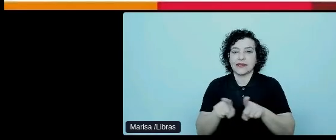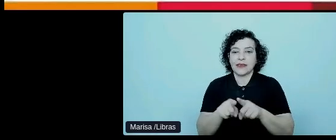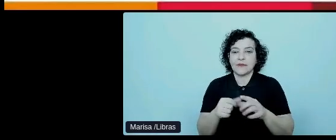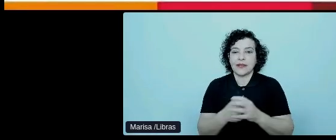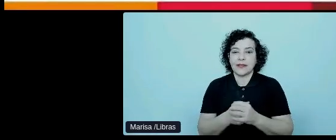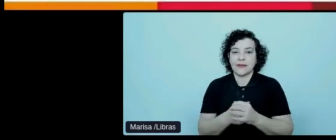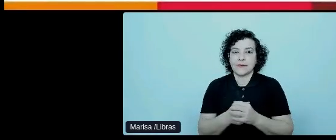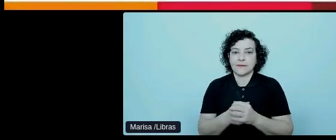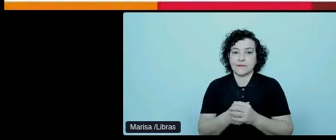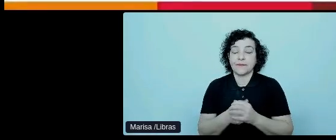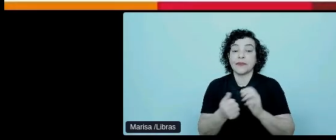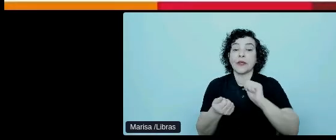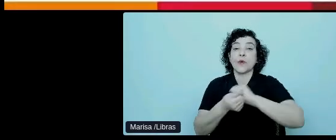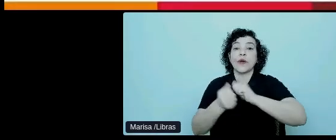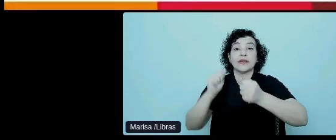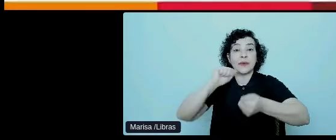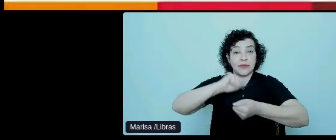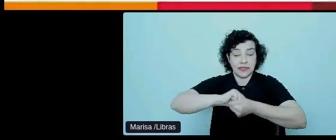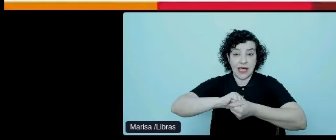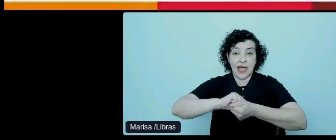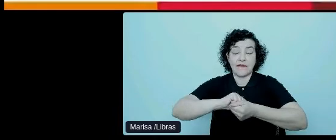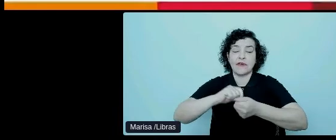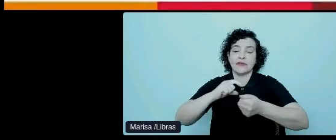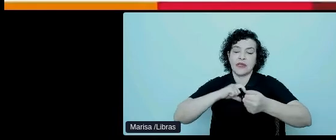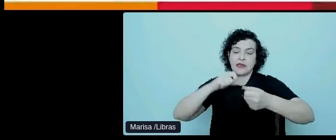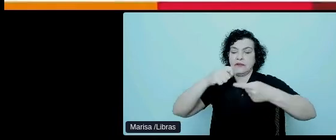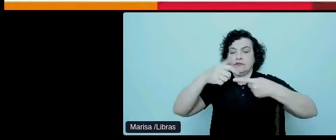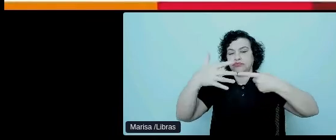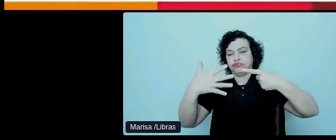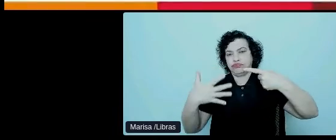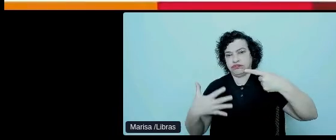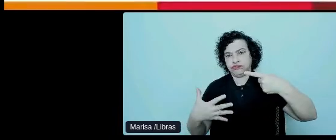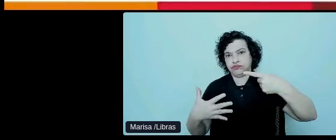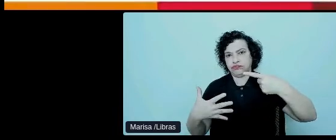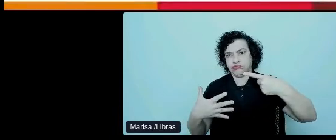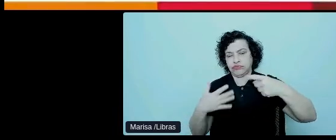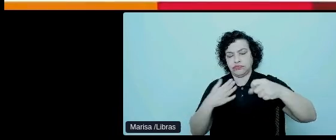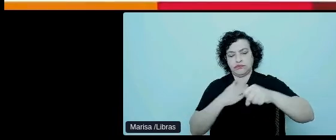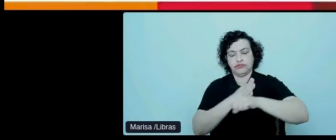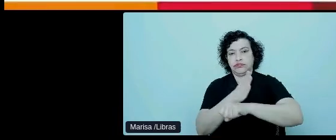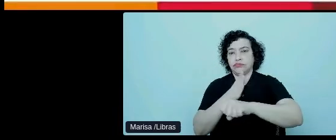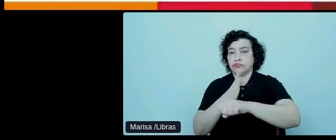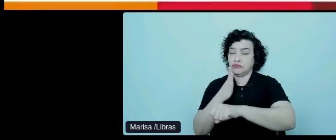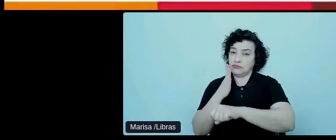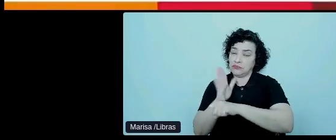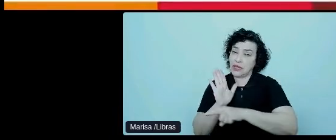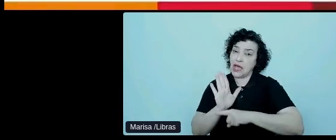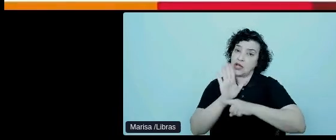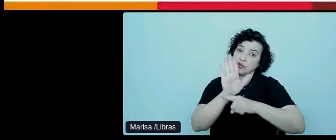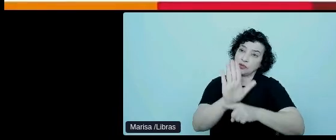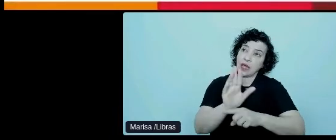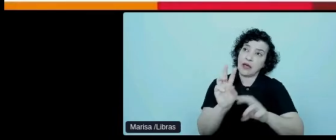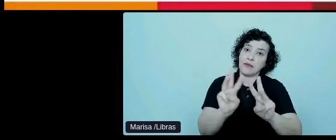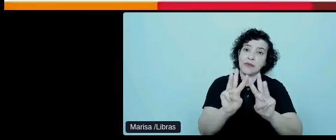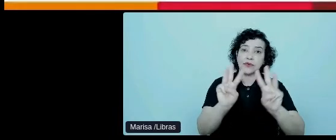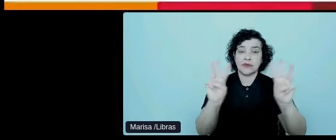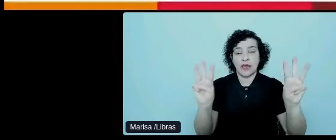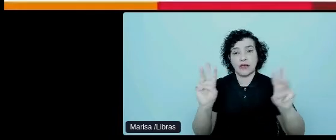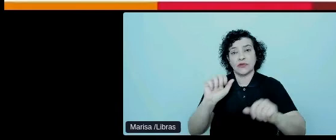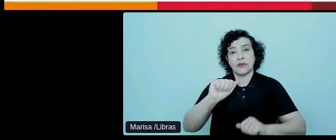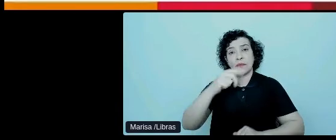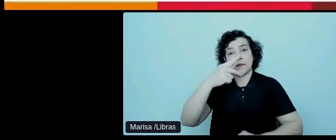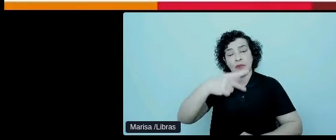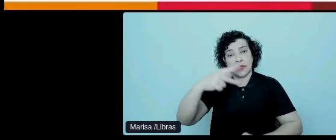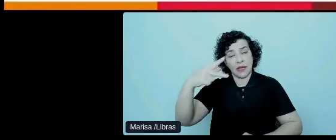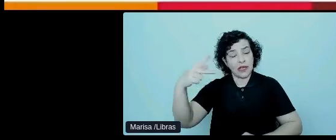diretriz adaptável, tem os critérios de sucesso que vão fazer com que o meu site, o meu aplicativo,